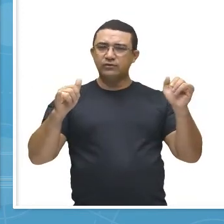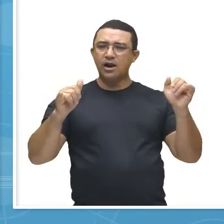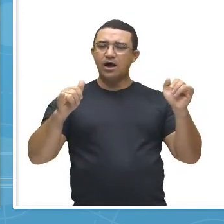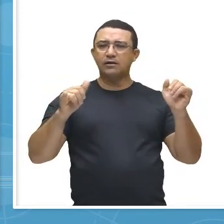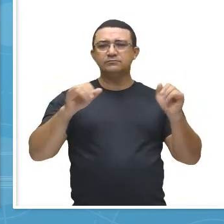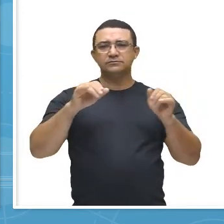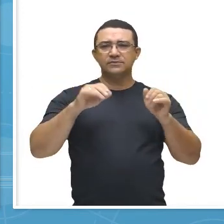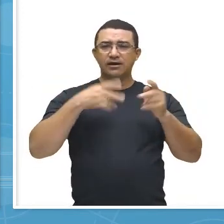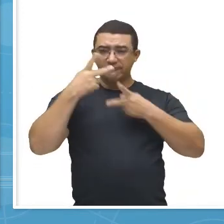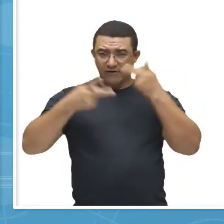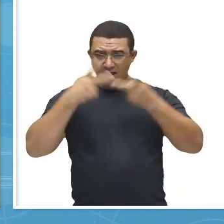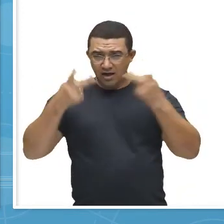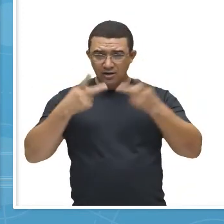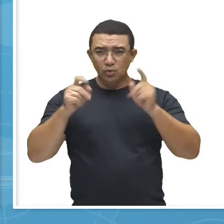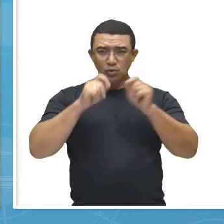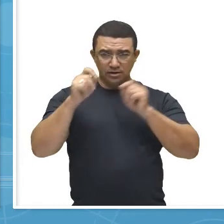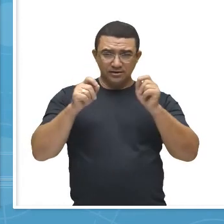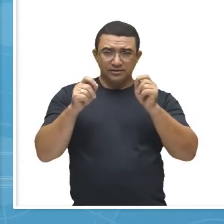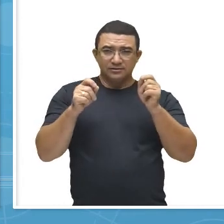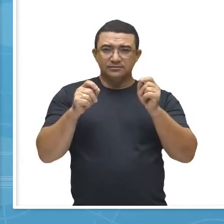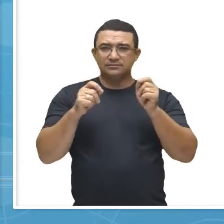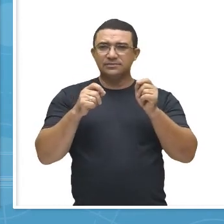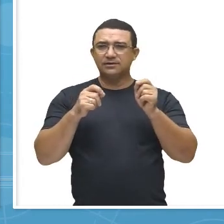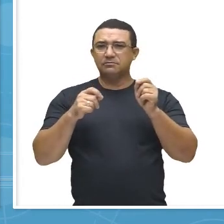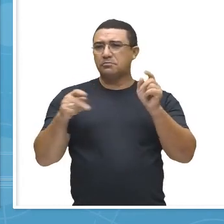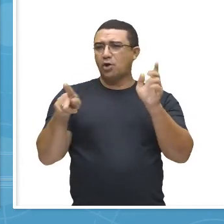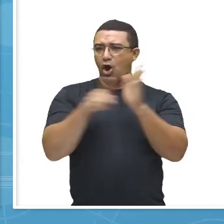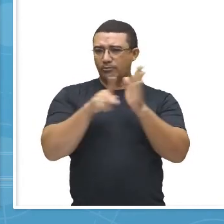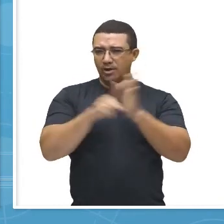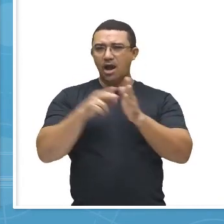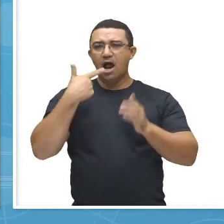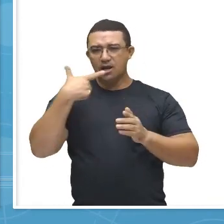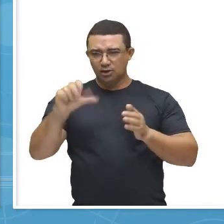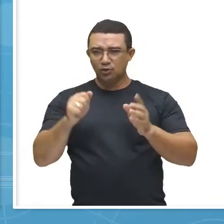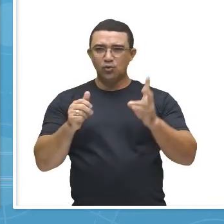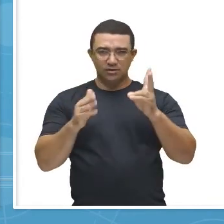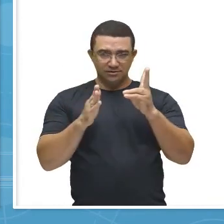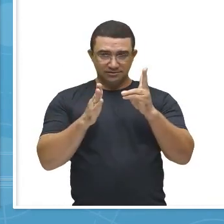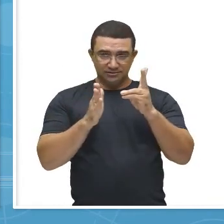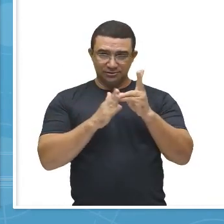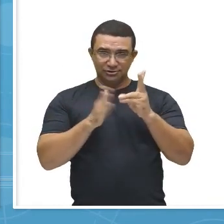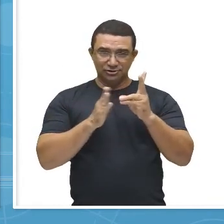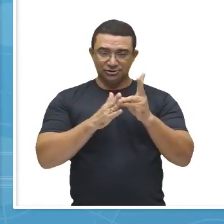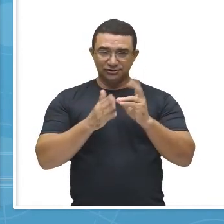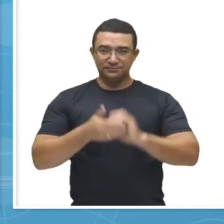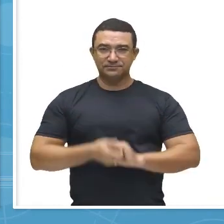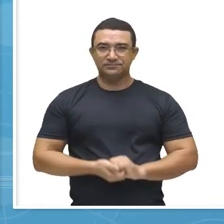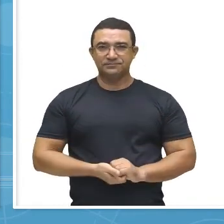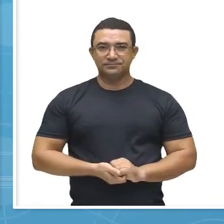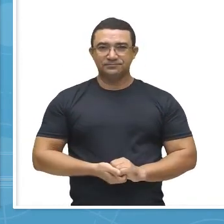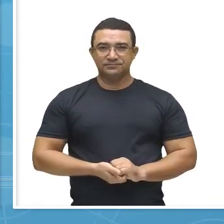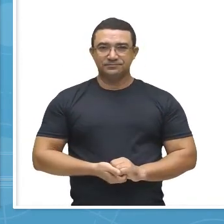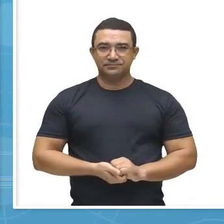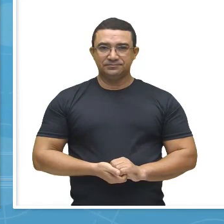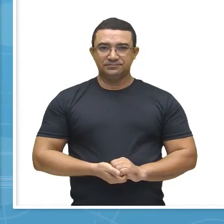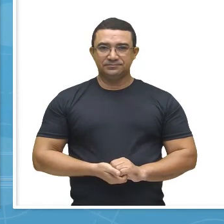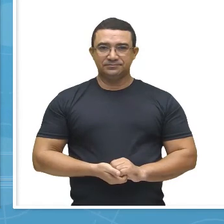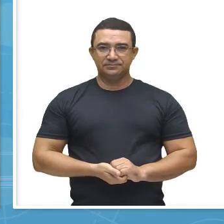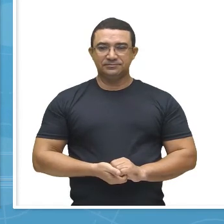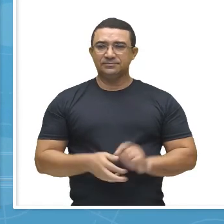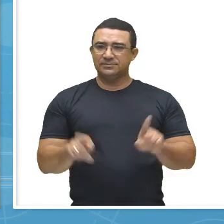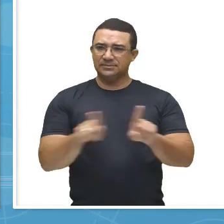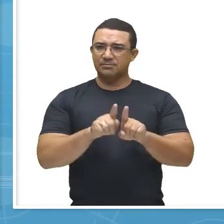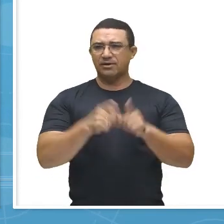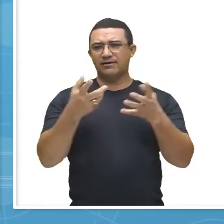pode aprender comigo, né? Purangaara, seja bem-vindo, né? E aí também